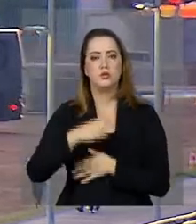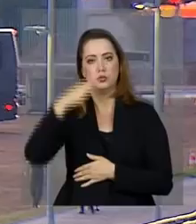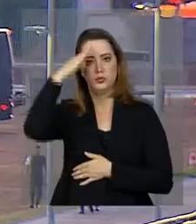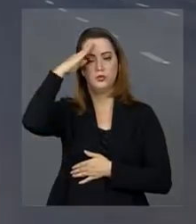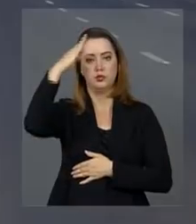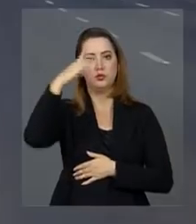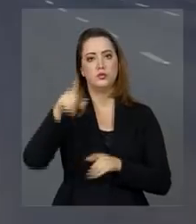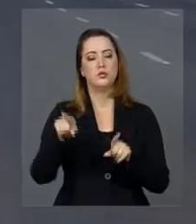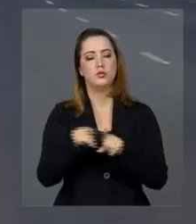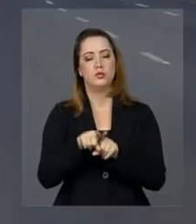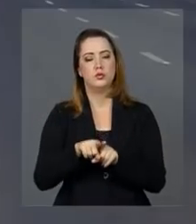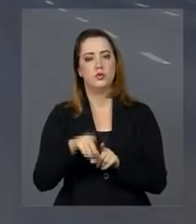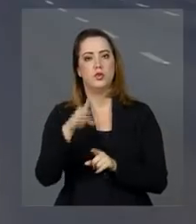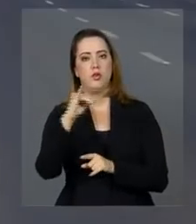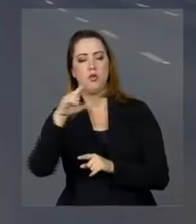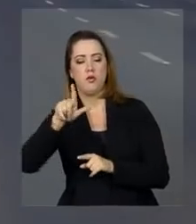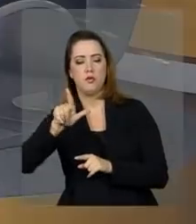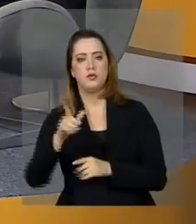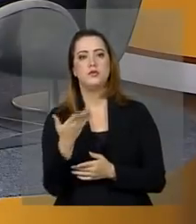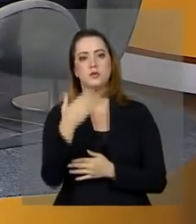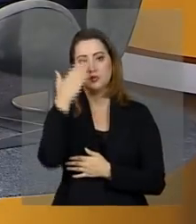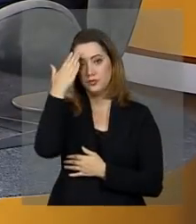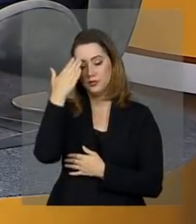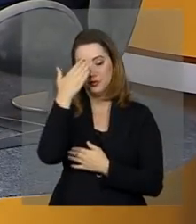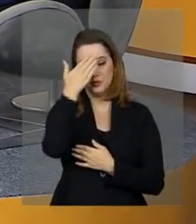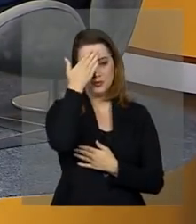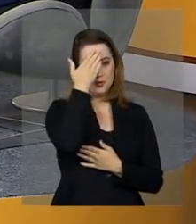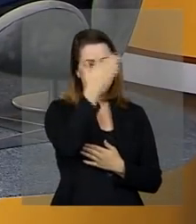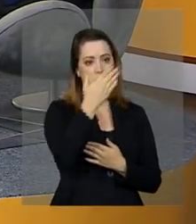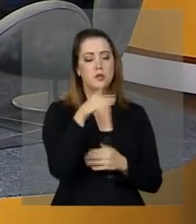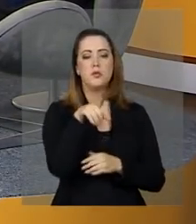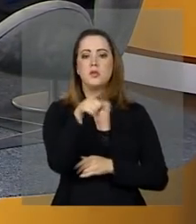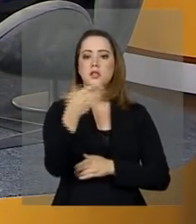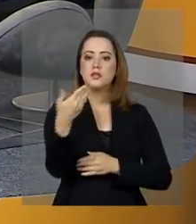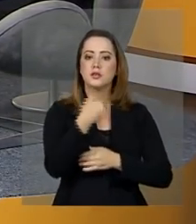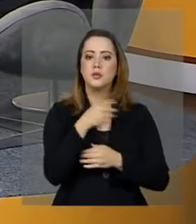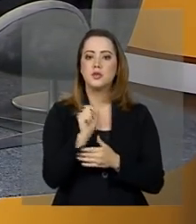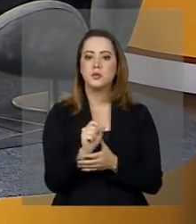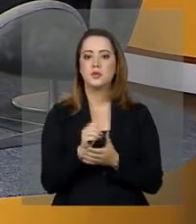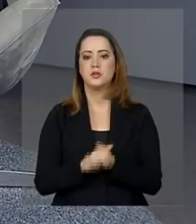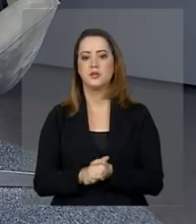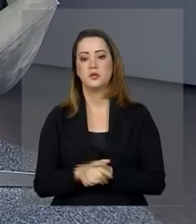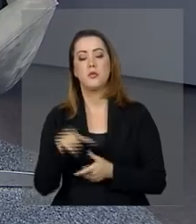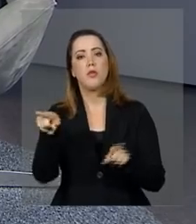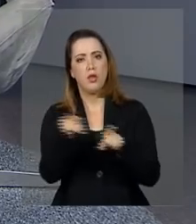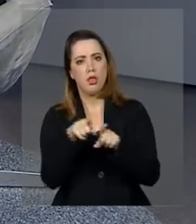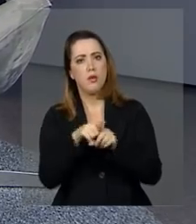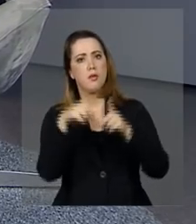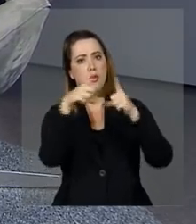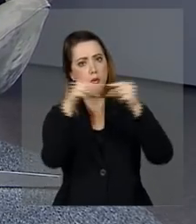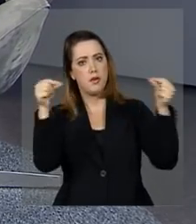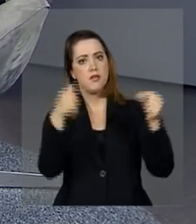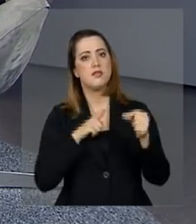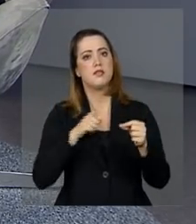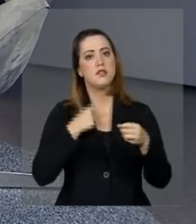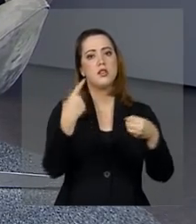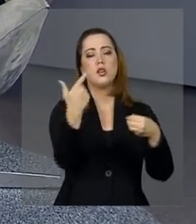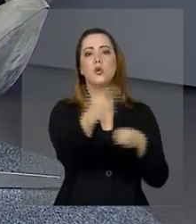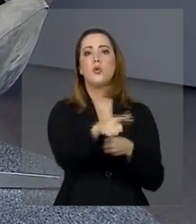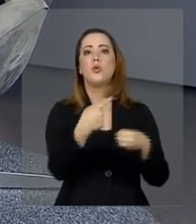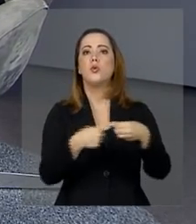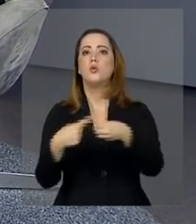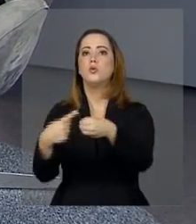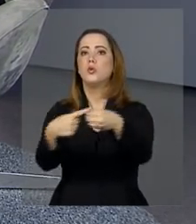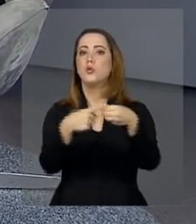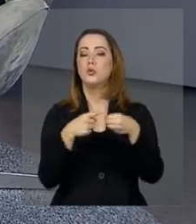Brasil. Zé Luiz. Obrigado, Paulo, pela sua participação. Pois é, e além de Brasília, outras cidades também comemoram o 7 de setembro com